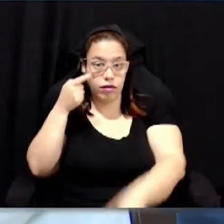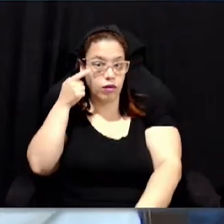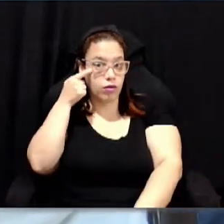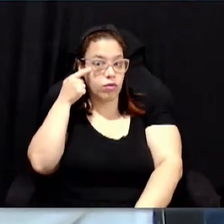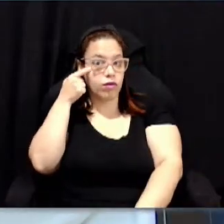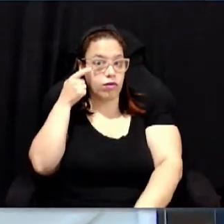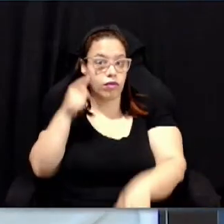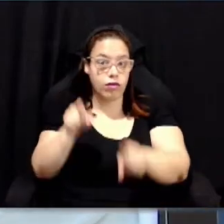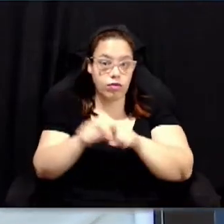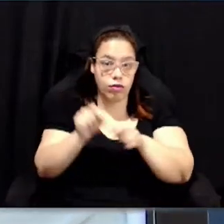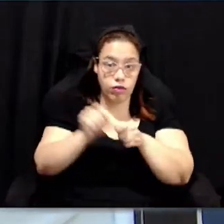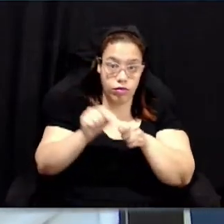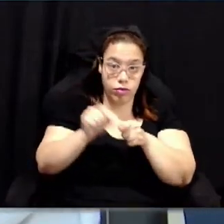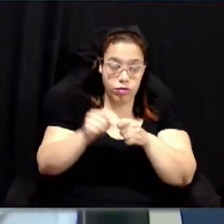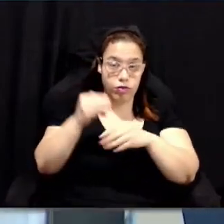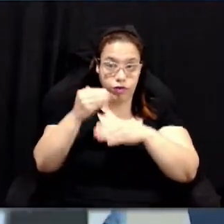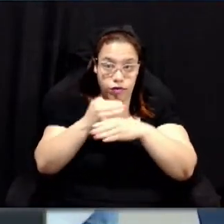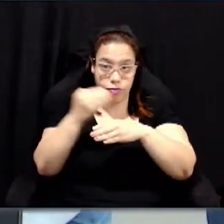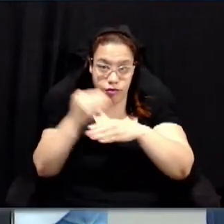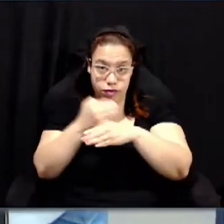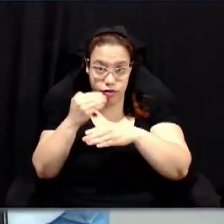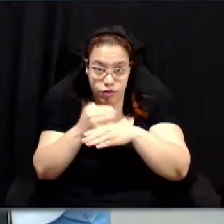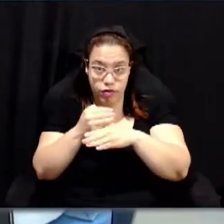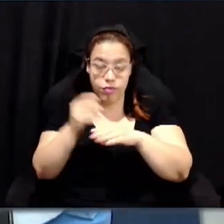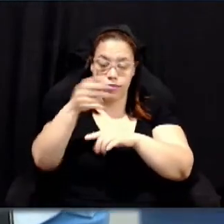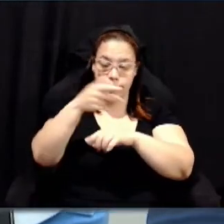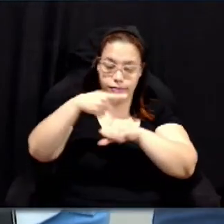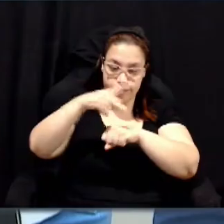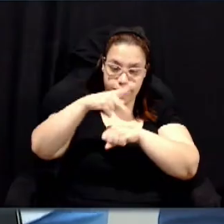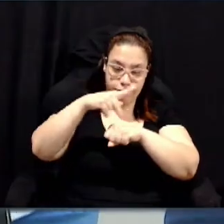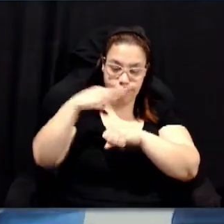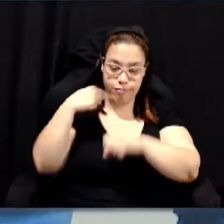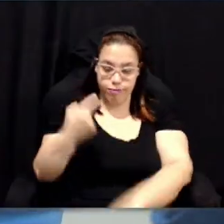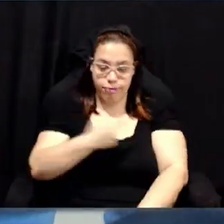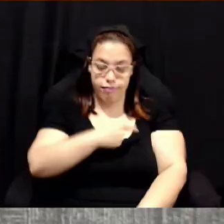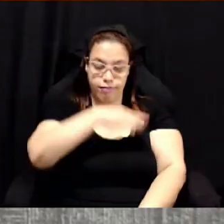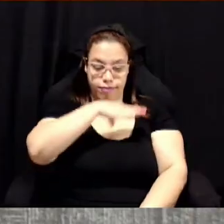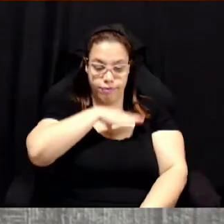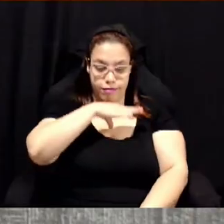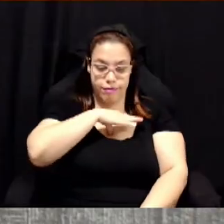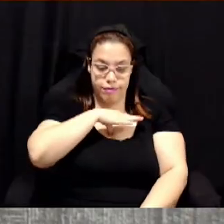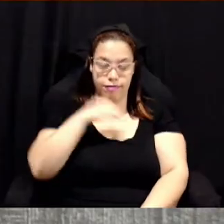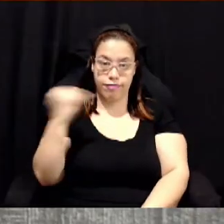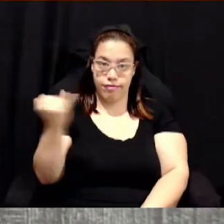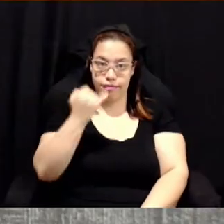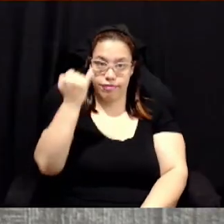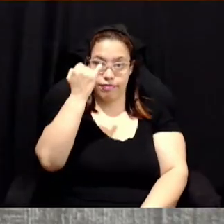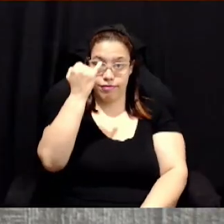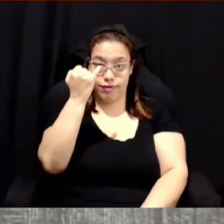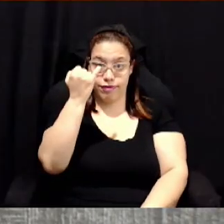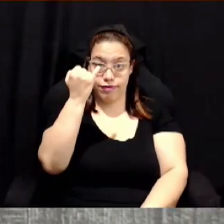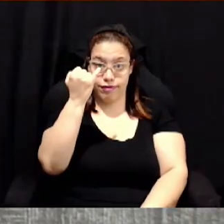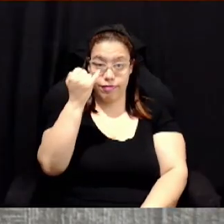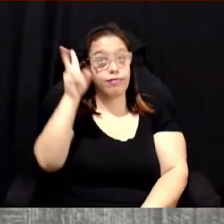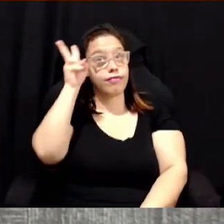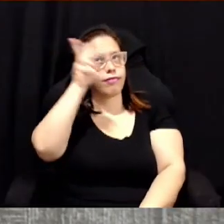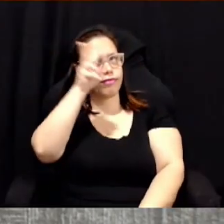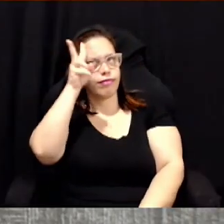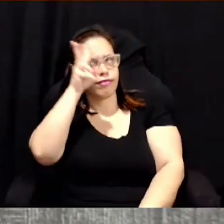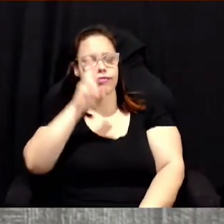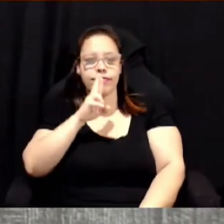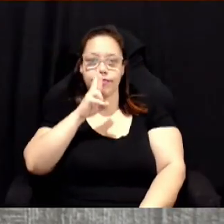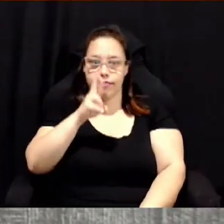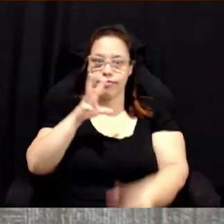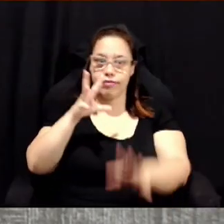para construir esse país, a nossa cidade, é muito importante. E a gente lembra que o resultado completo